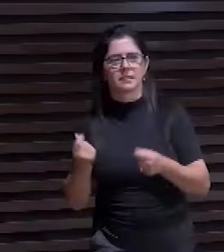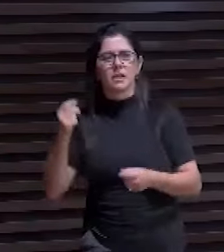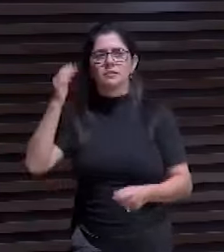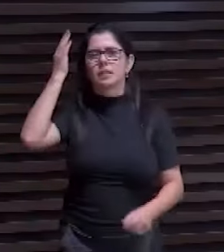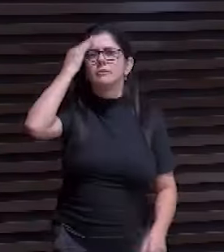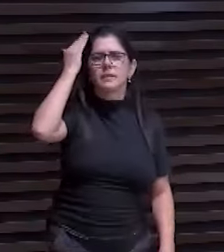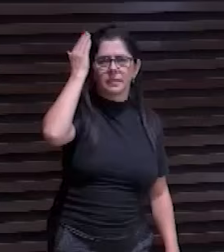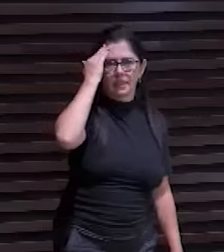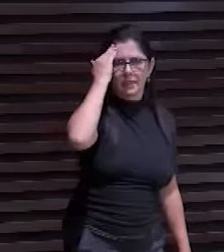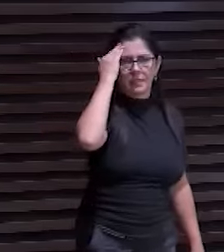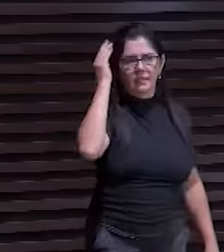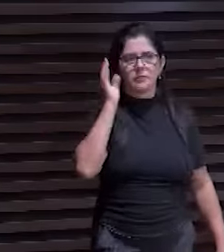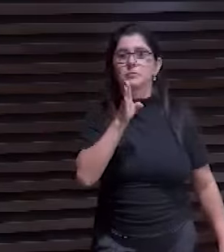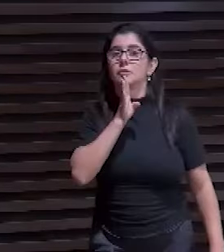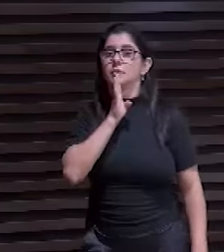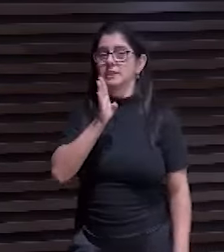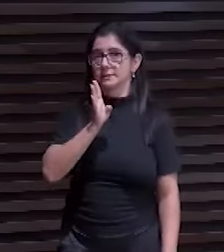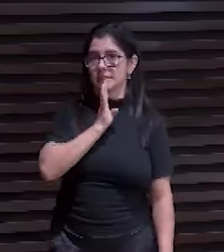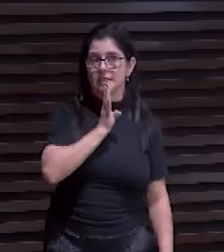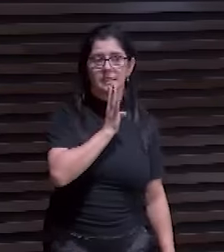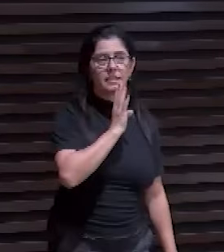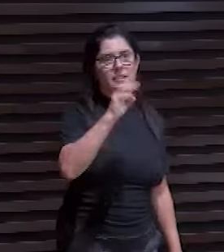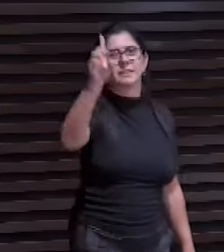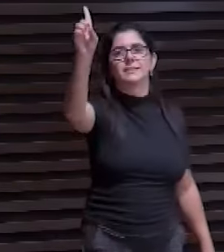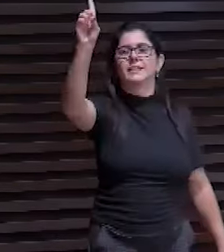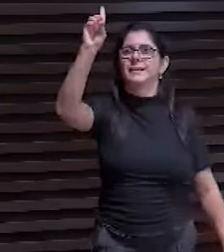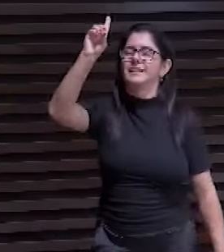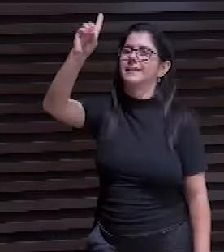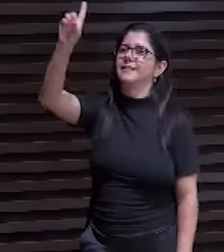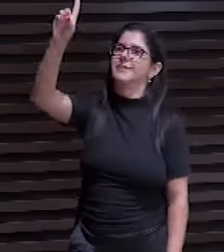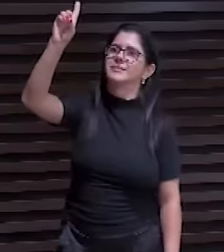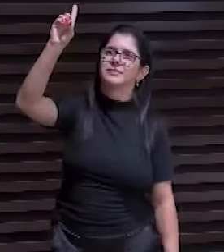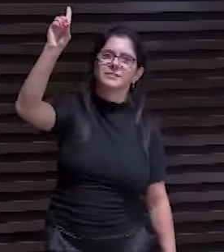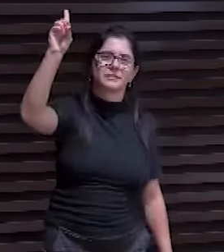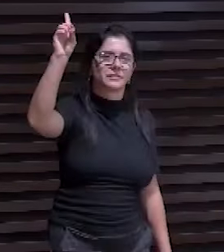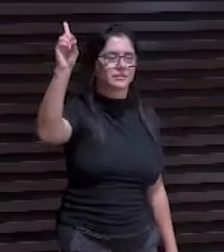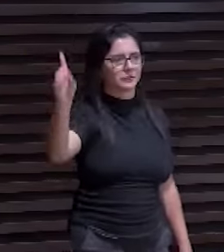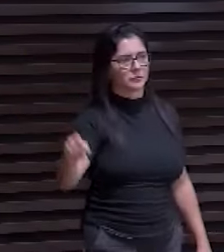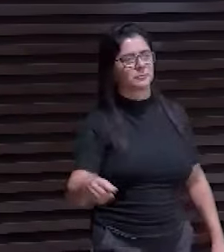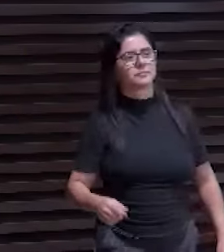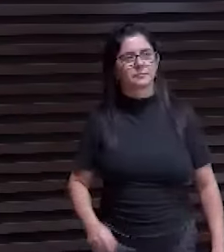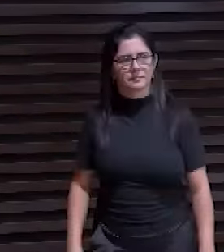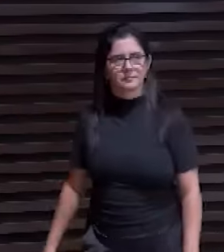riquezas, o saber e o conhecer de Deus.